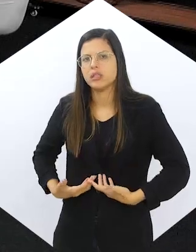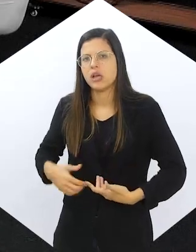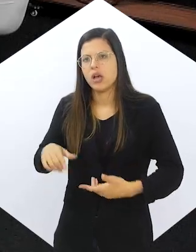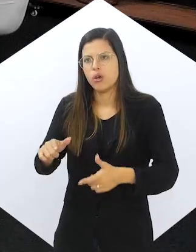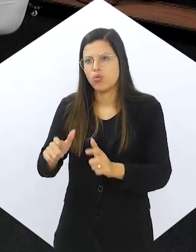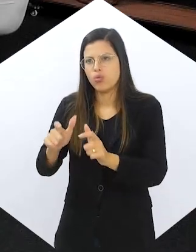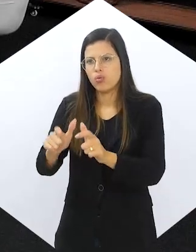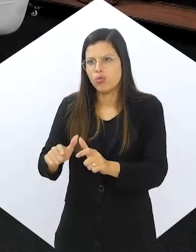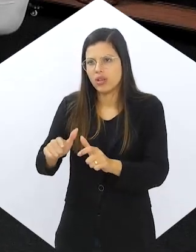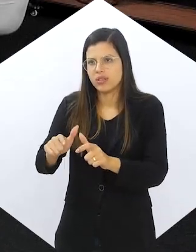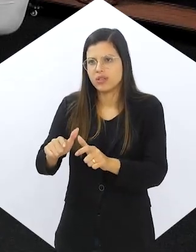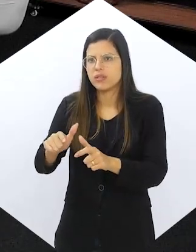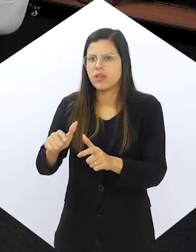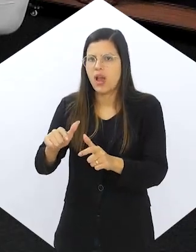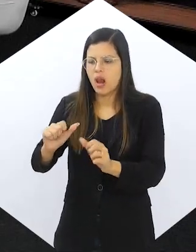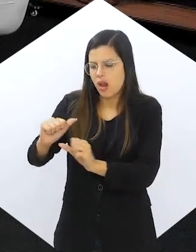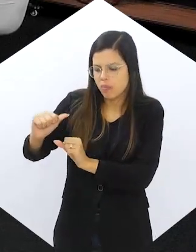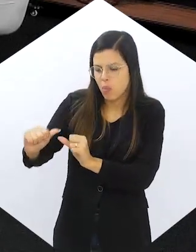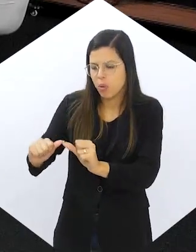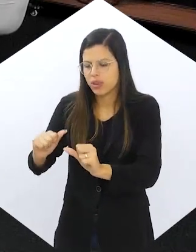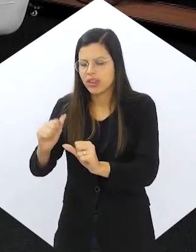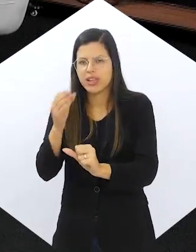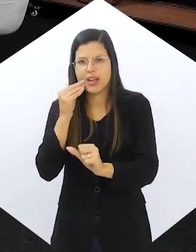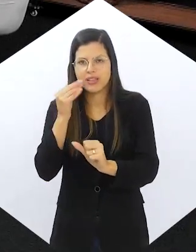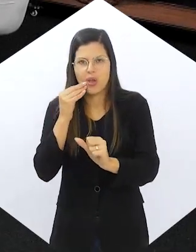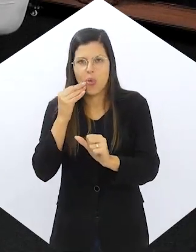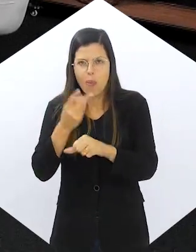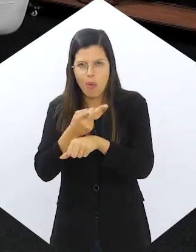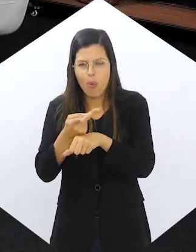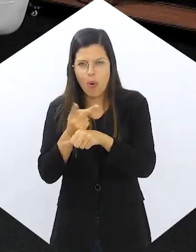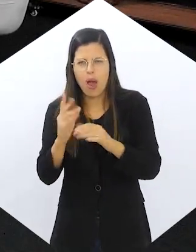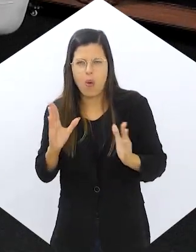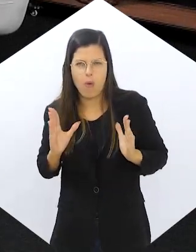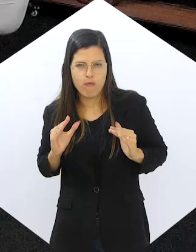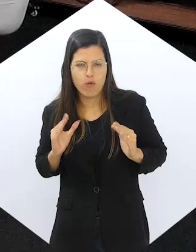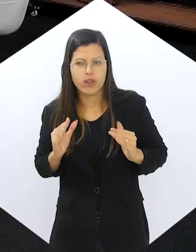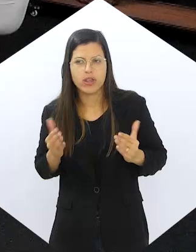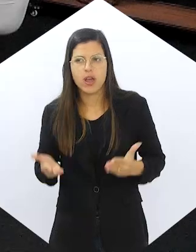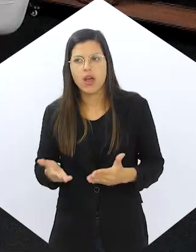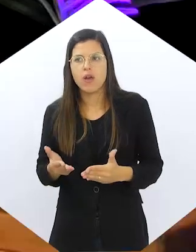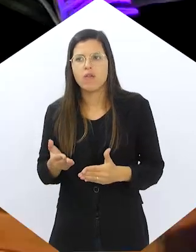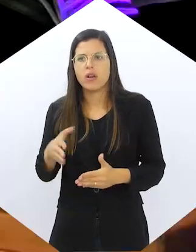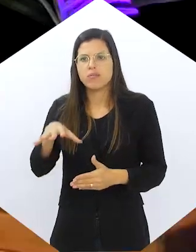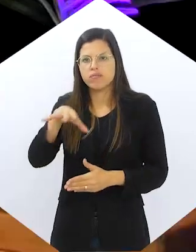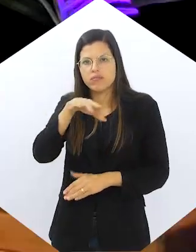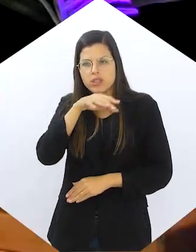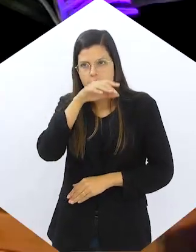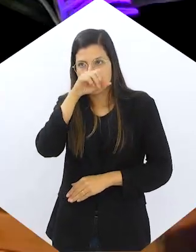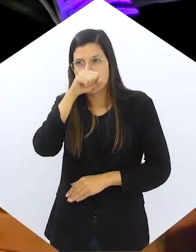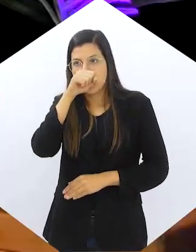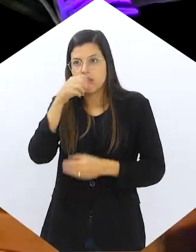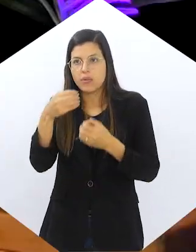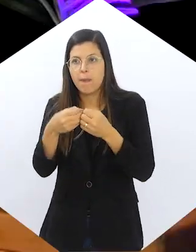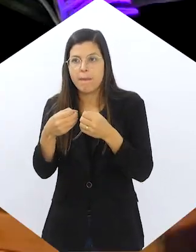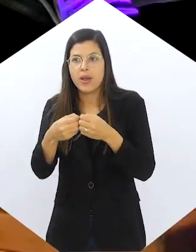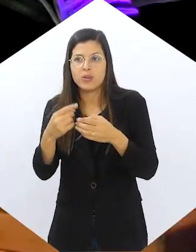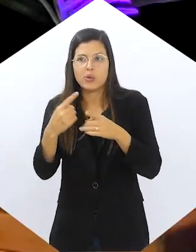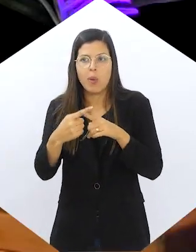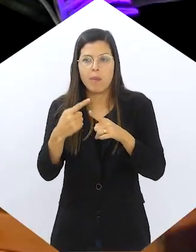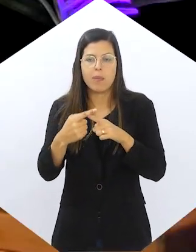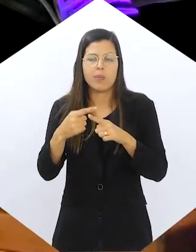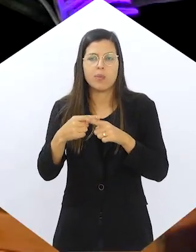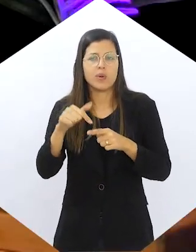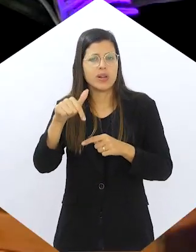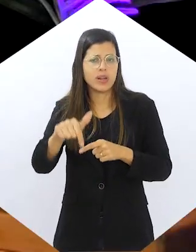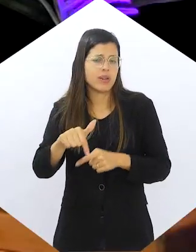Então, ele está achando uma posição confortável. Sim. O fato dele ter cheirado, ter chegado perto, é porque